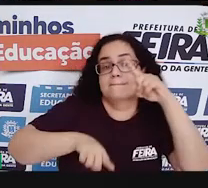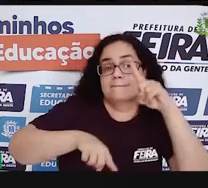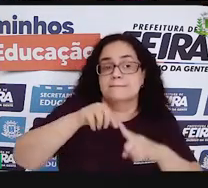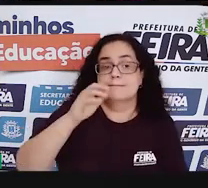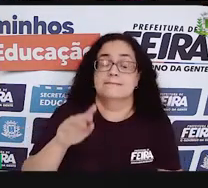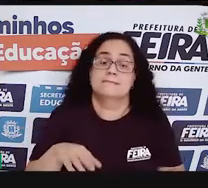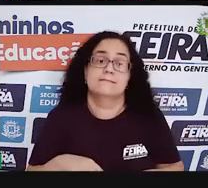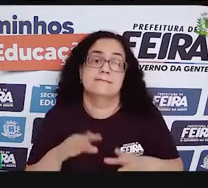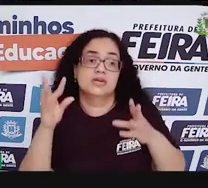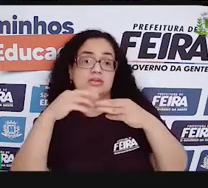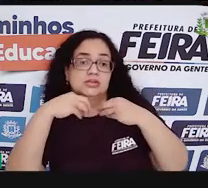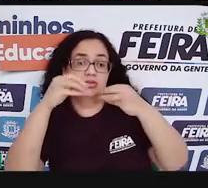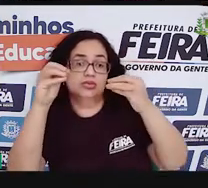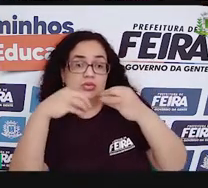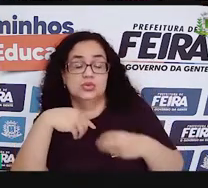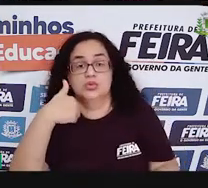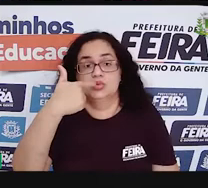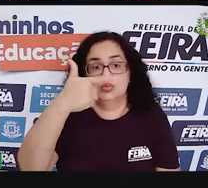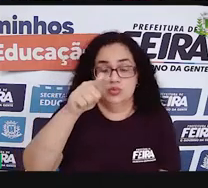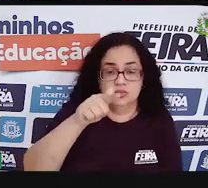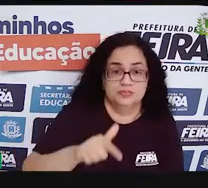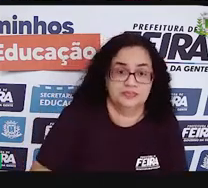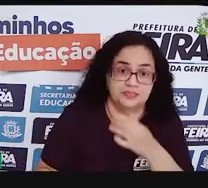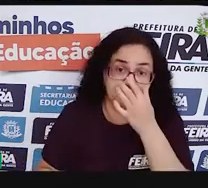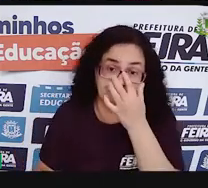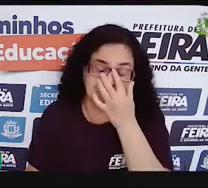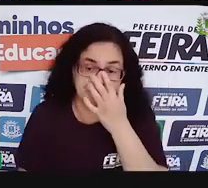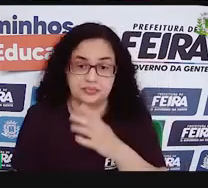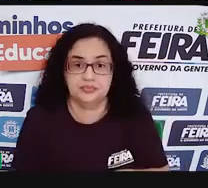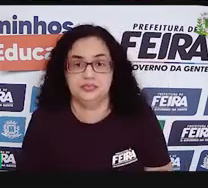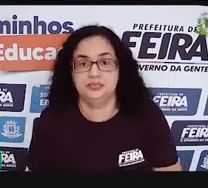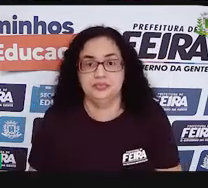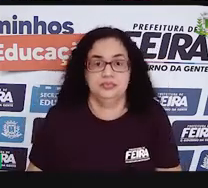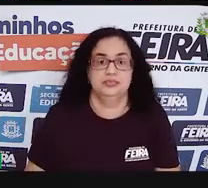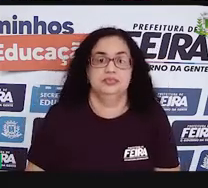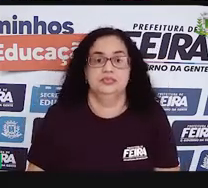mais flexíveis do que outros.